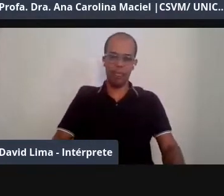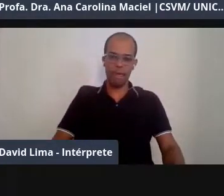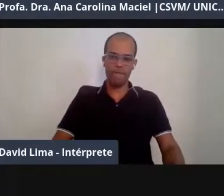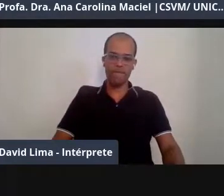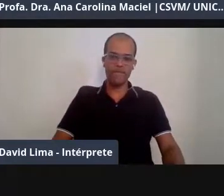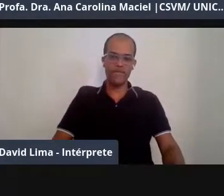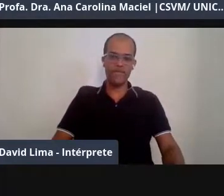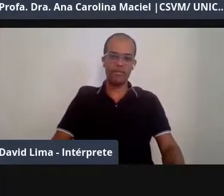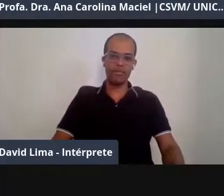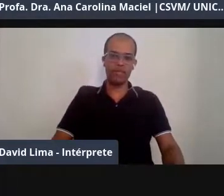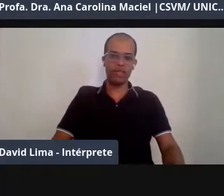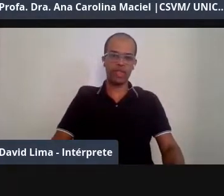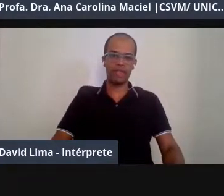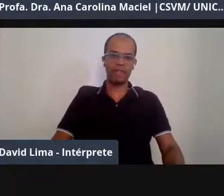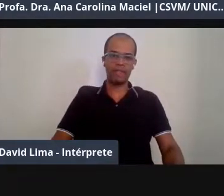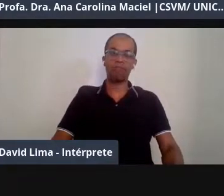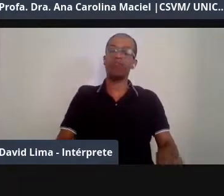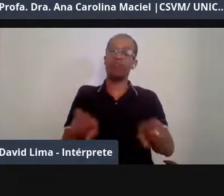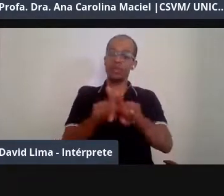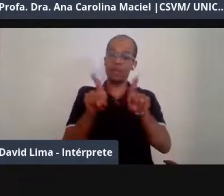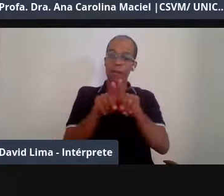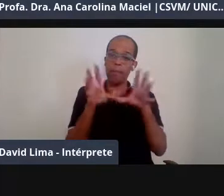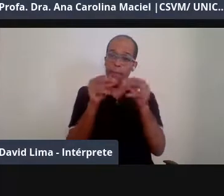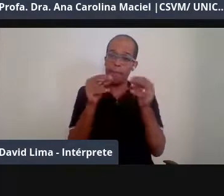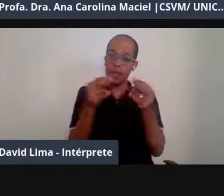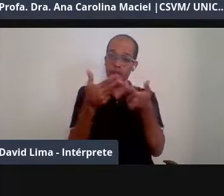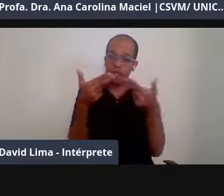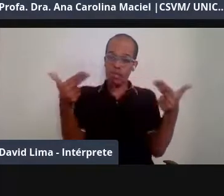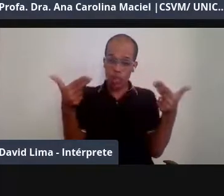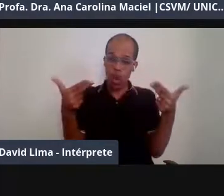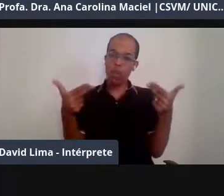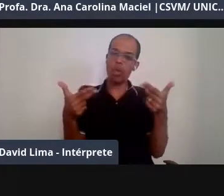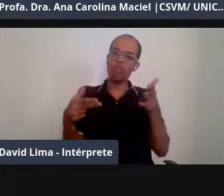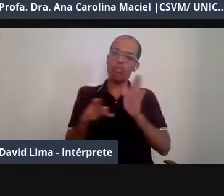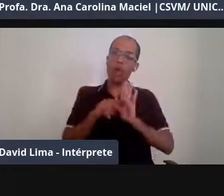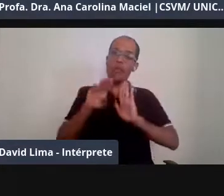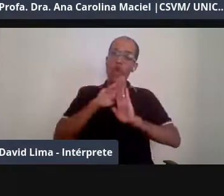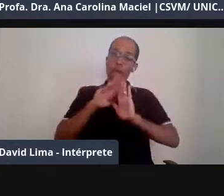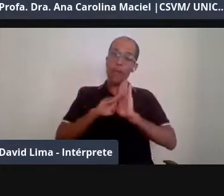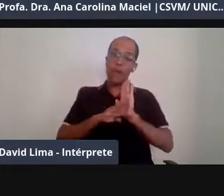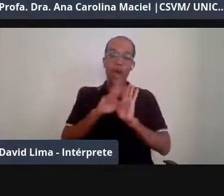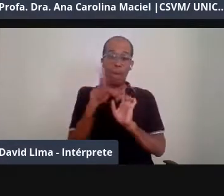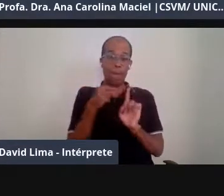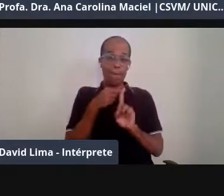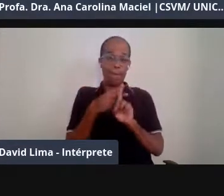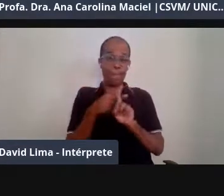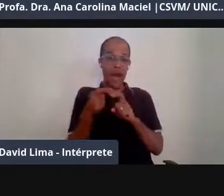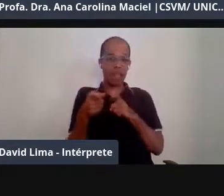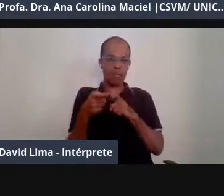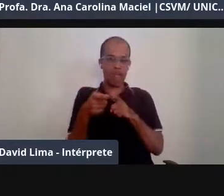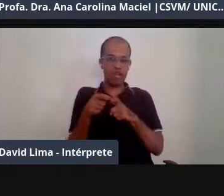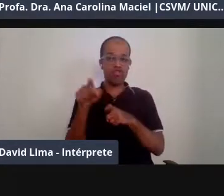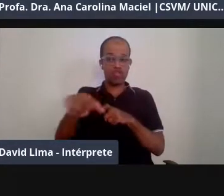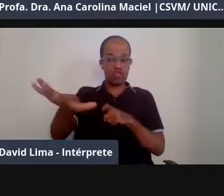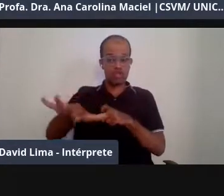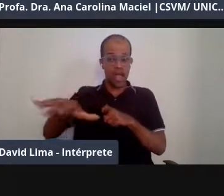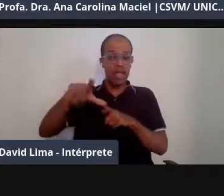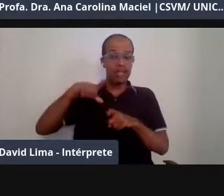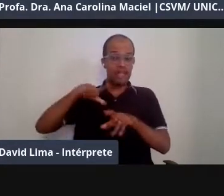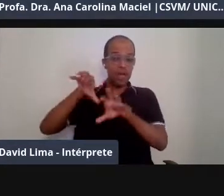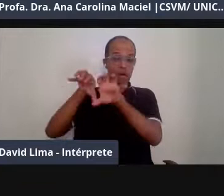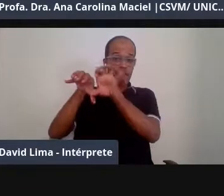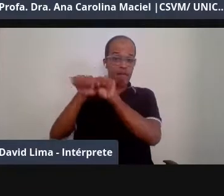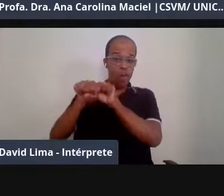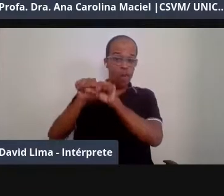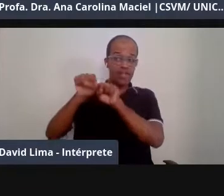várias pessoas egressas do programa Mais Médicos, ou seja, eles tinham uma formação fora do